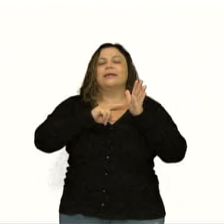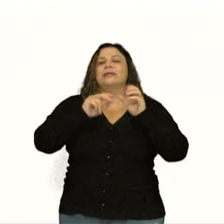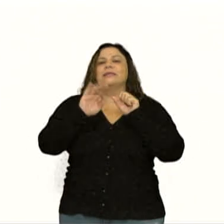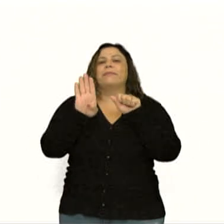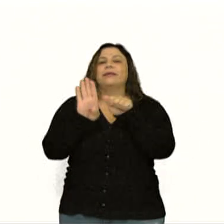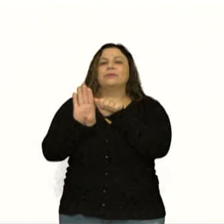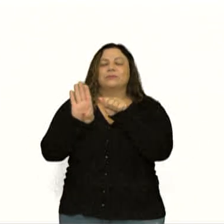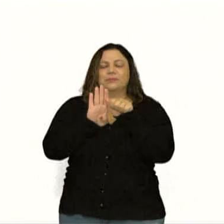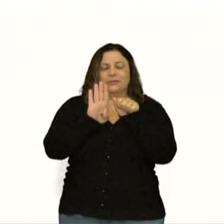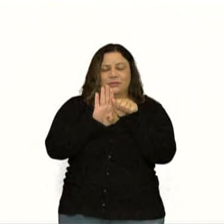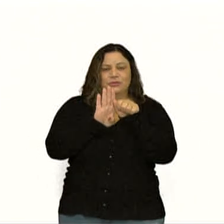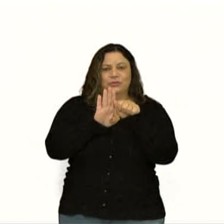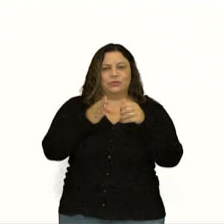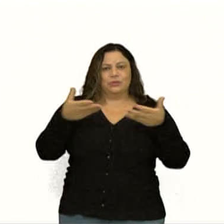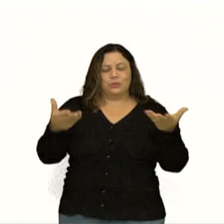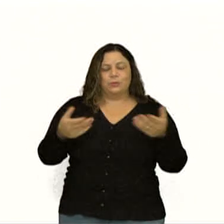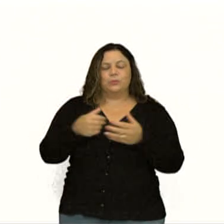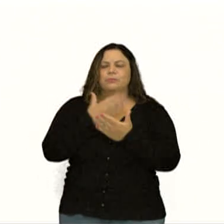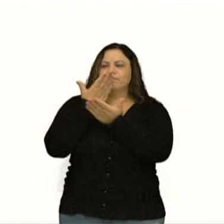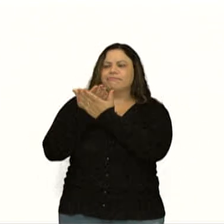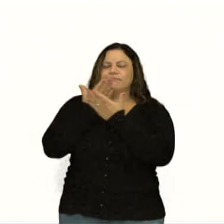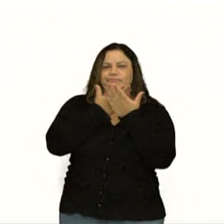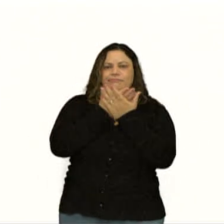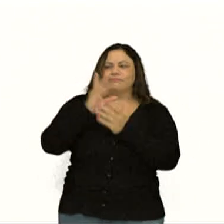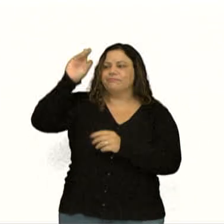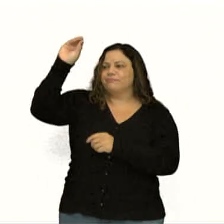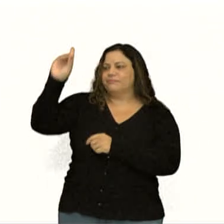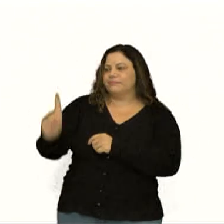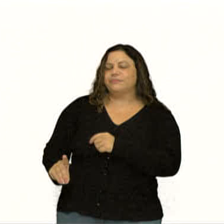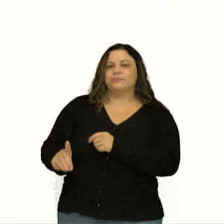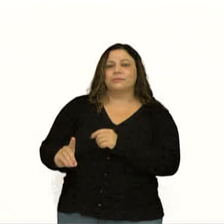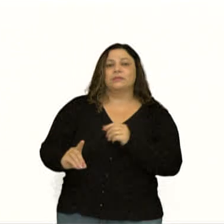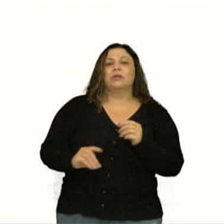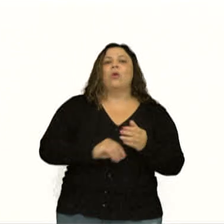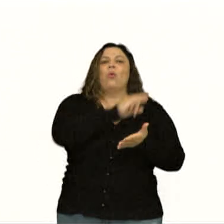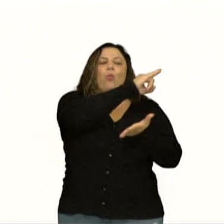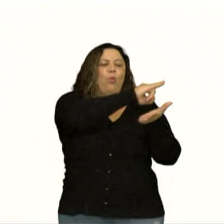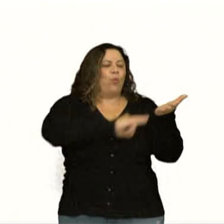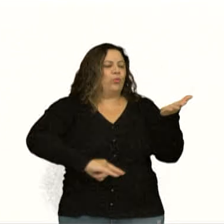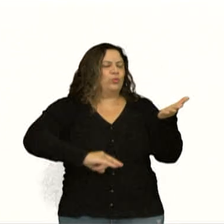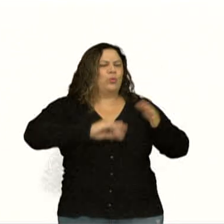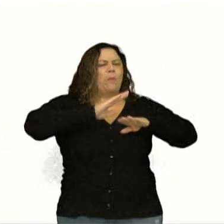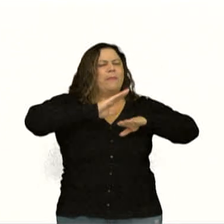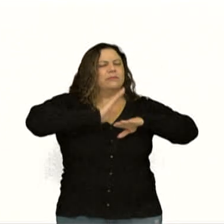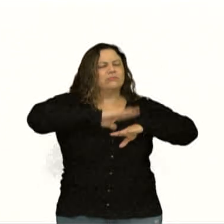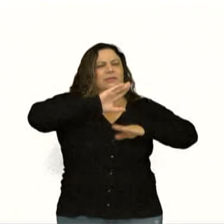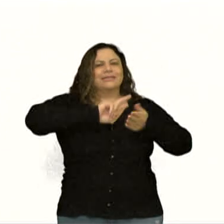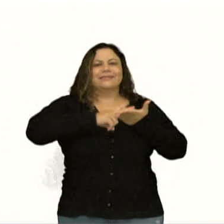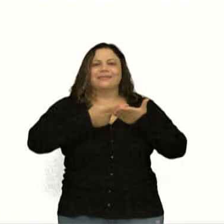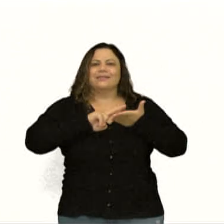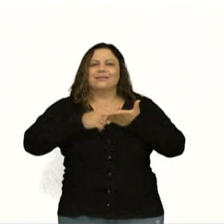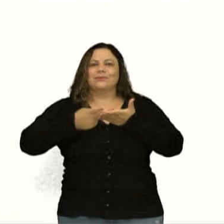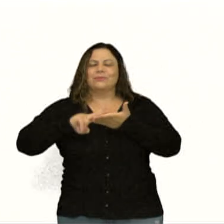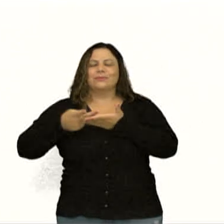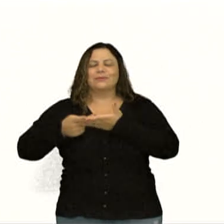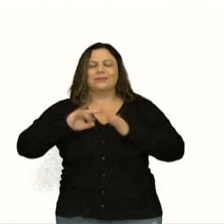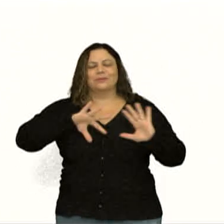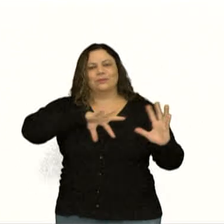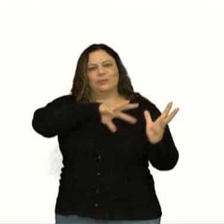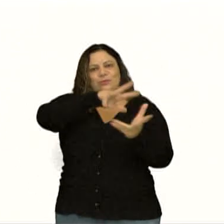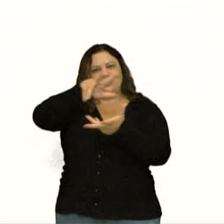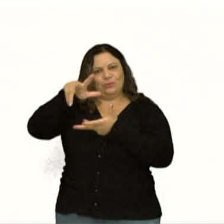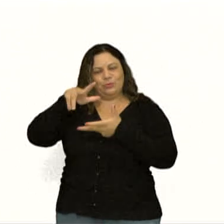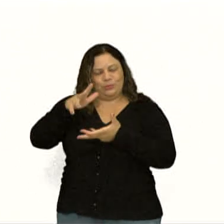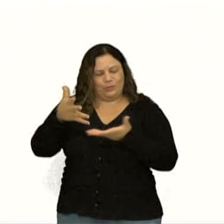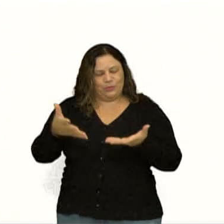Estudamos sobre a Declaração Universal dos Direitos Humanos, o documento mais traduzido do mundo, e lemos alguns trechos do